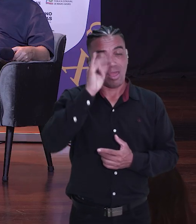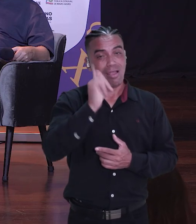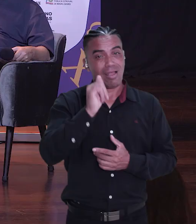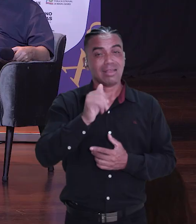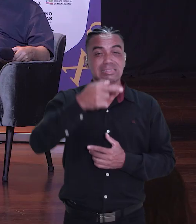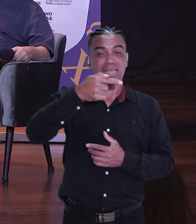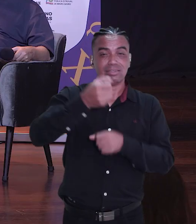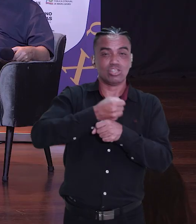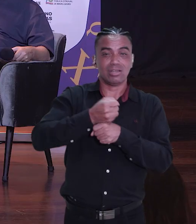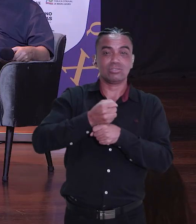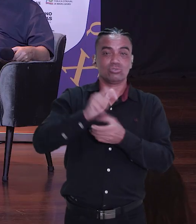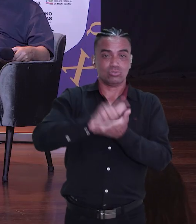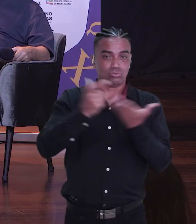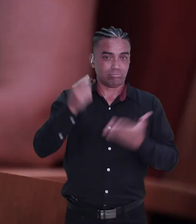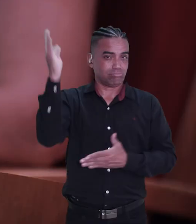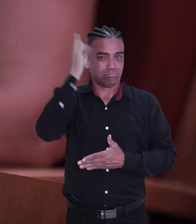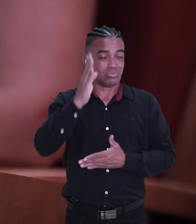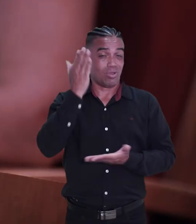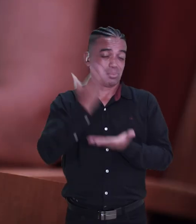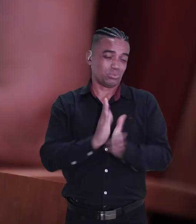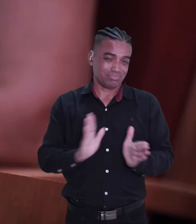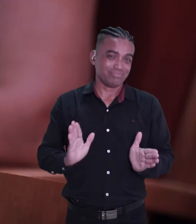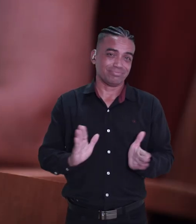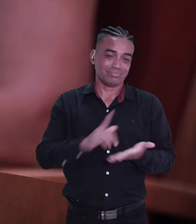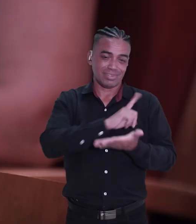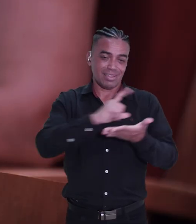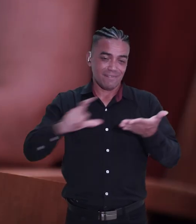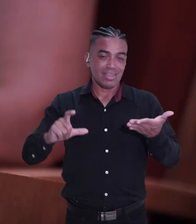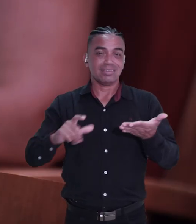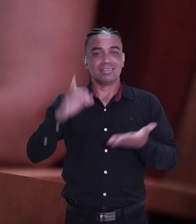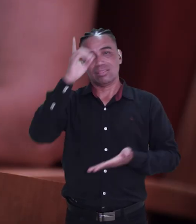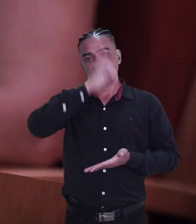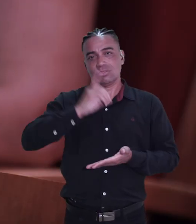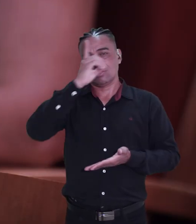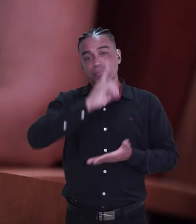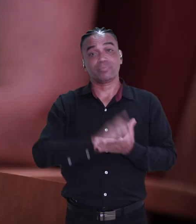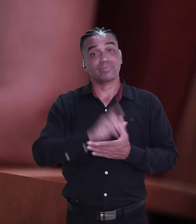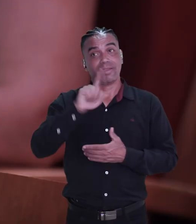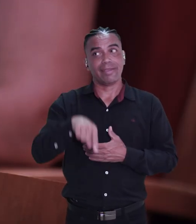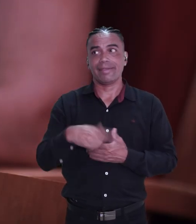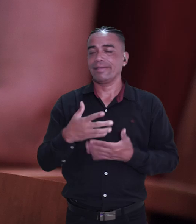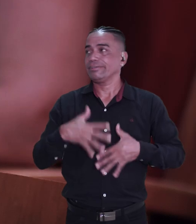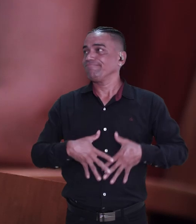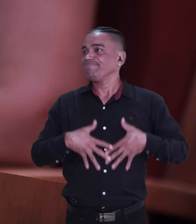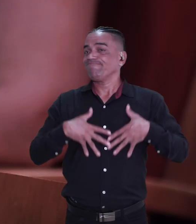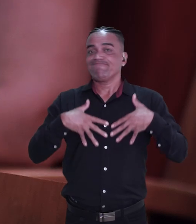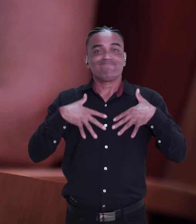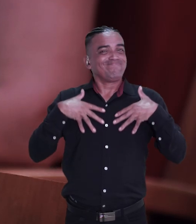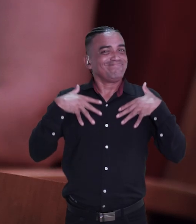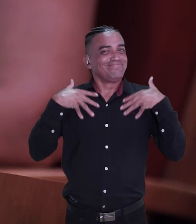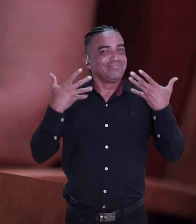fiz durante 7 anos no Jornal do Brasil, né? Extinto Jornal do Brasil, revista de domingo. E era uma coisa